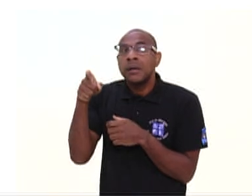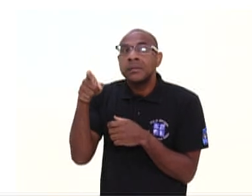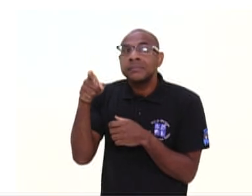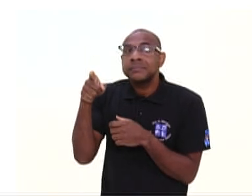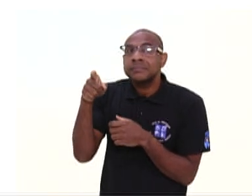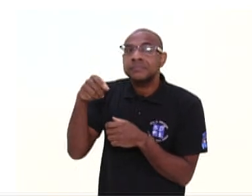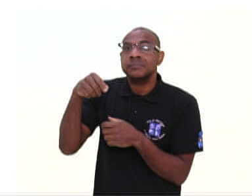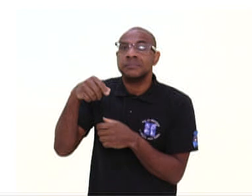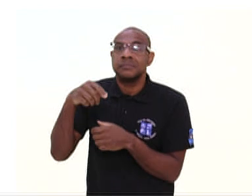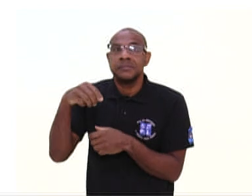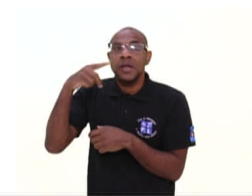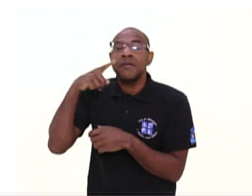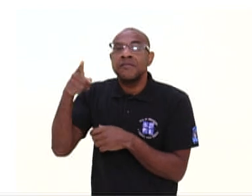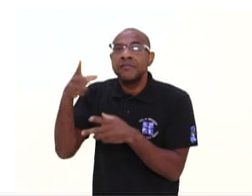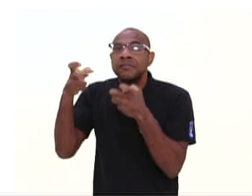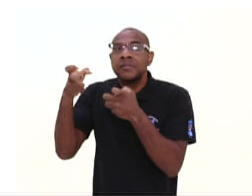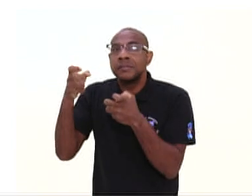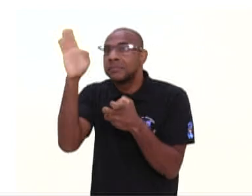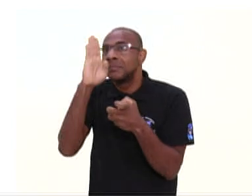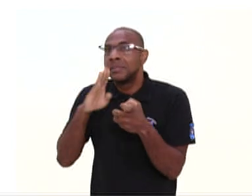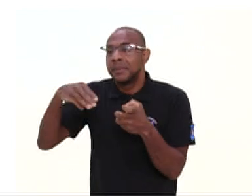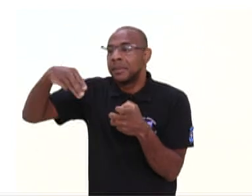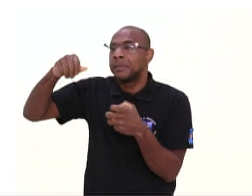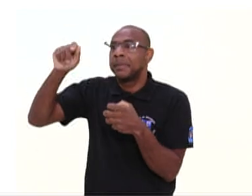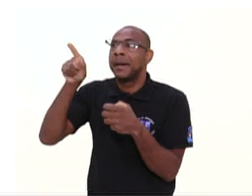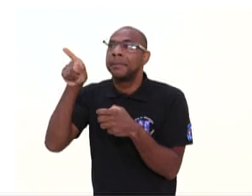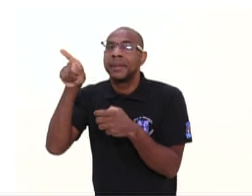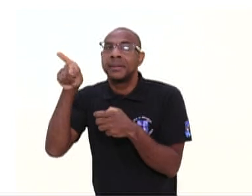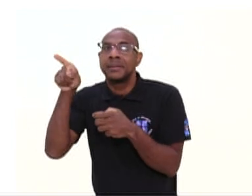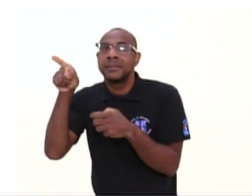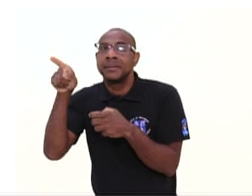recorte do infográfico, à esquerda, e respondam.